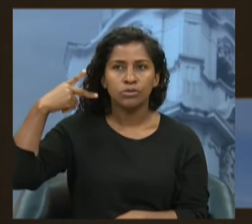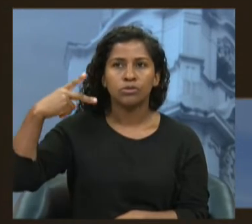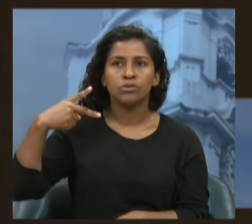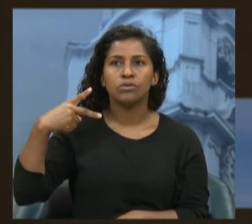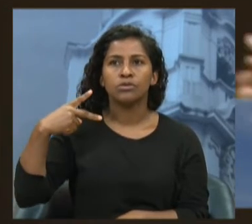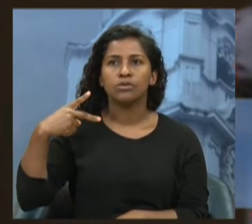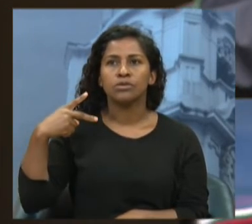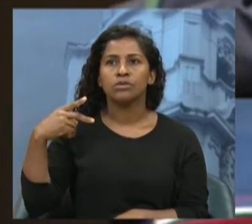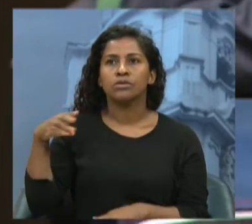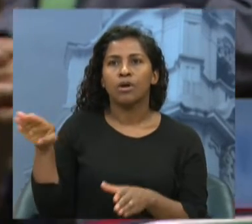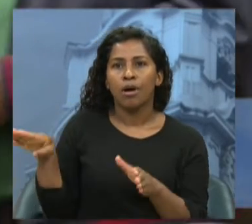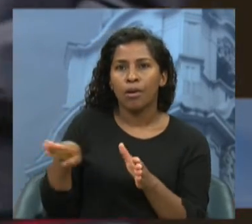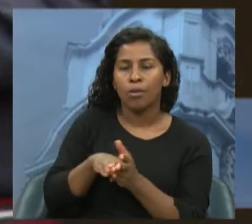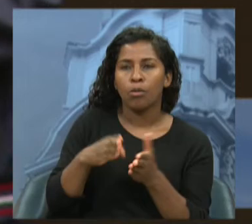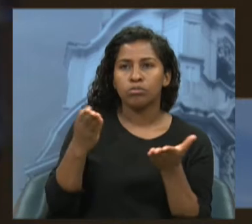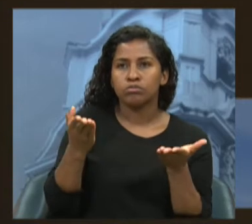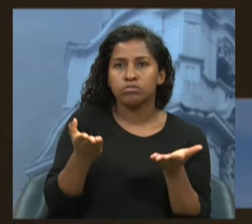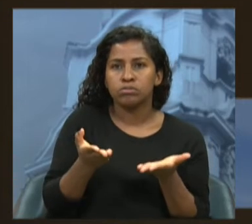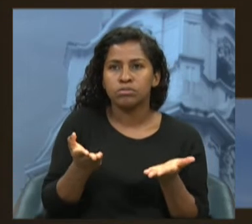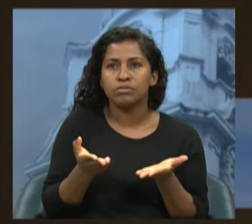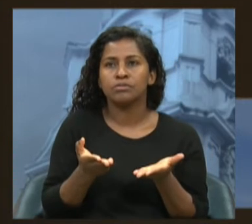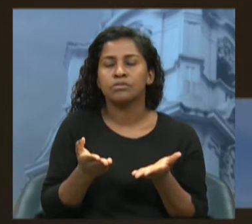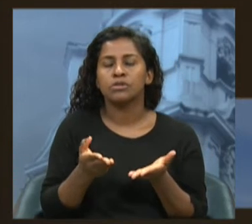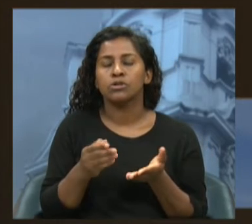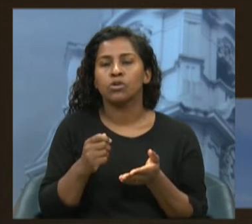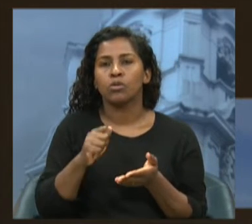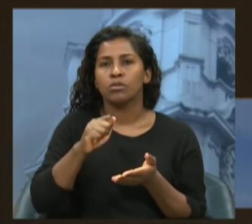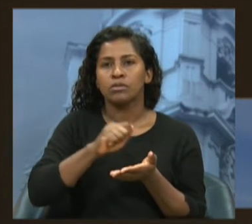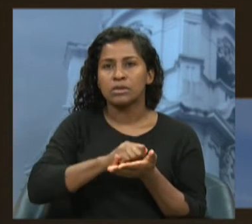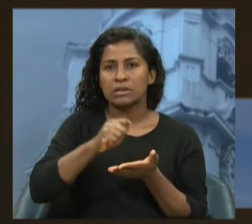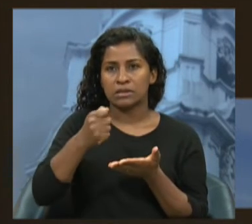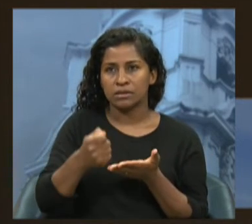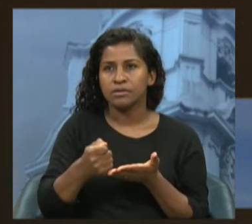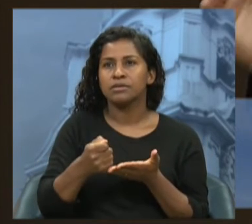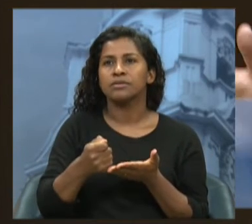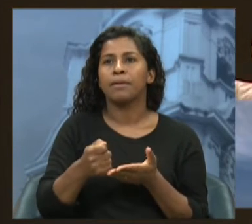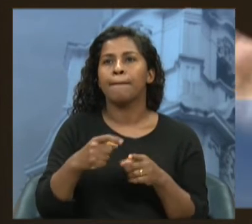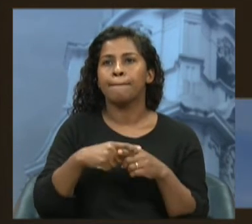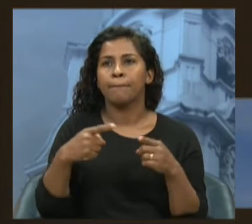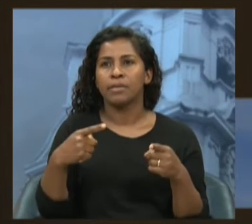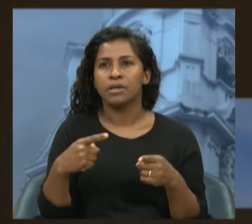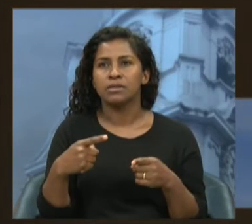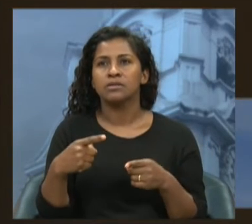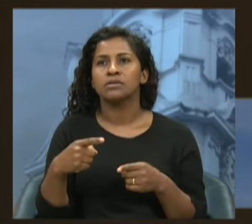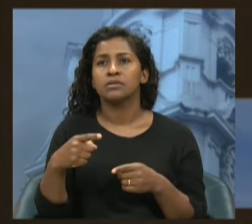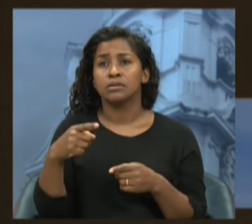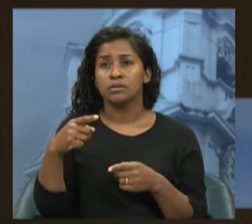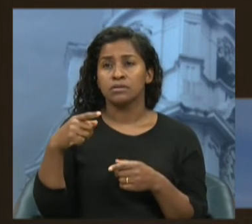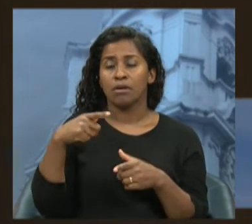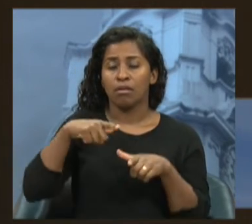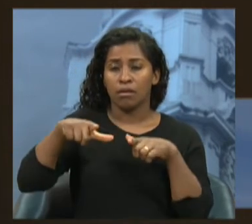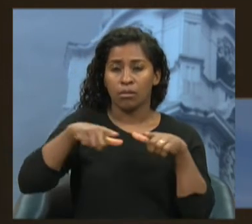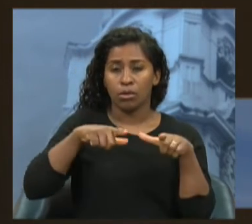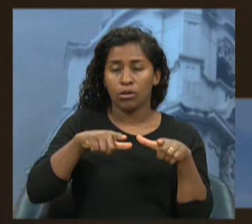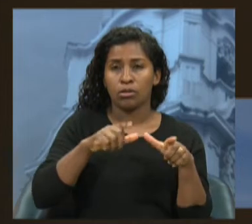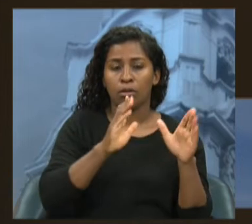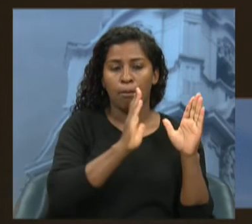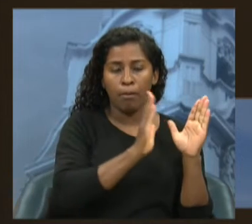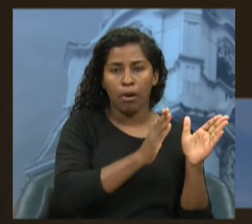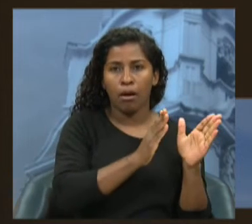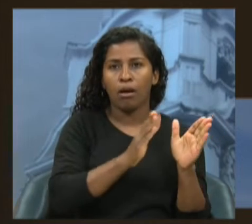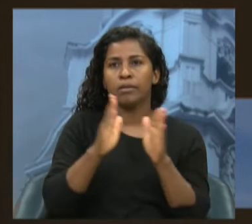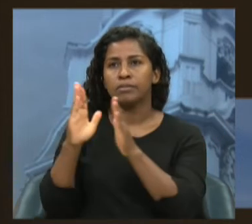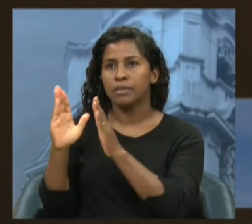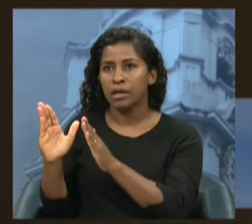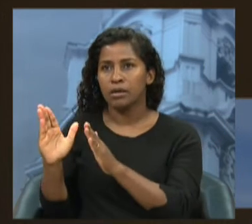agora há pouco de algumas agendas. Mas estamos lá e vocês estão aqui dando todo esse suporte para